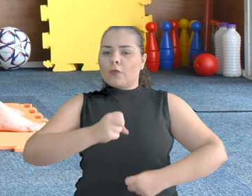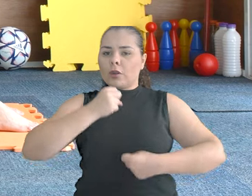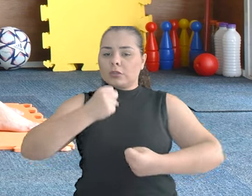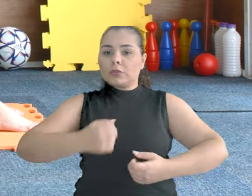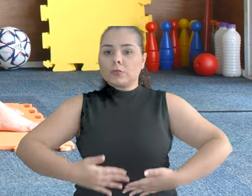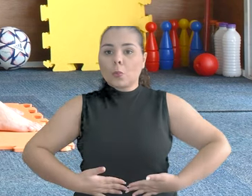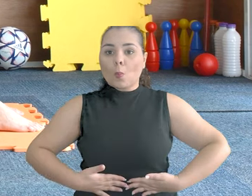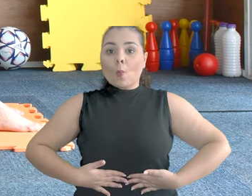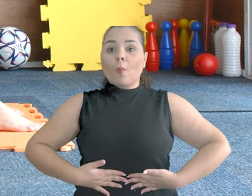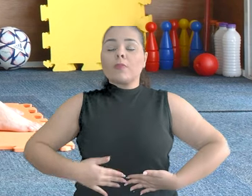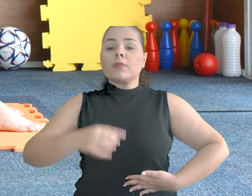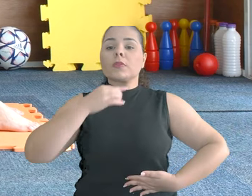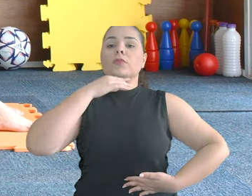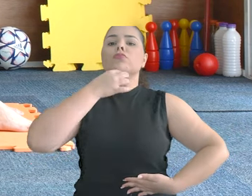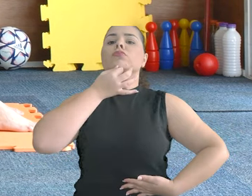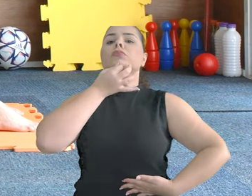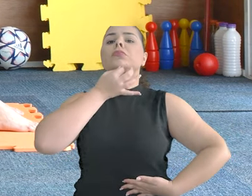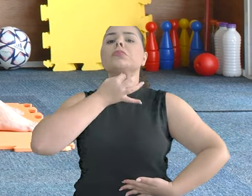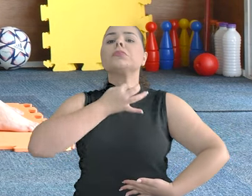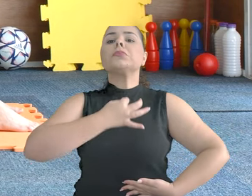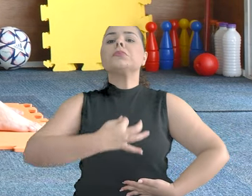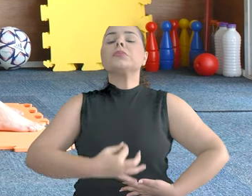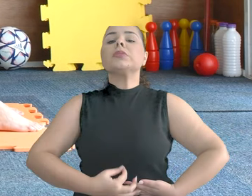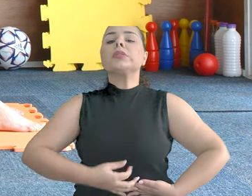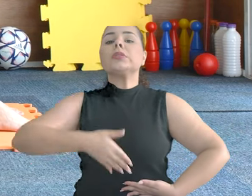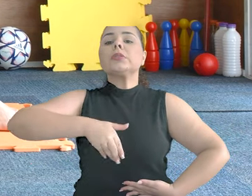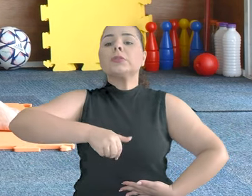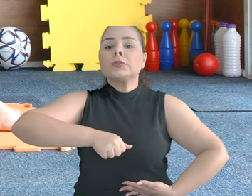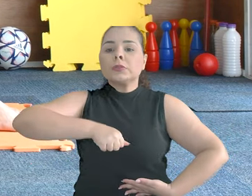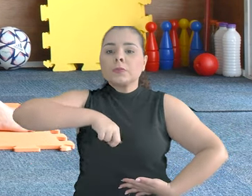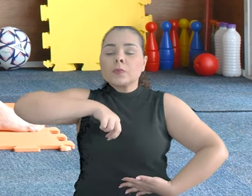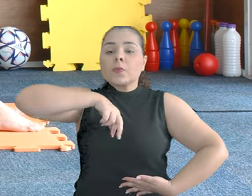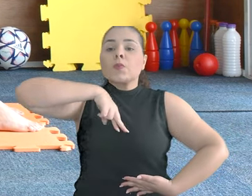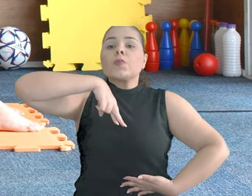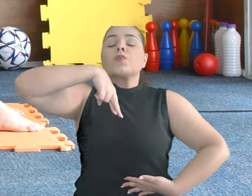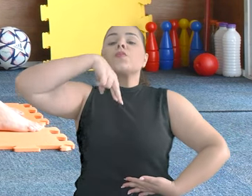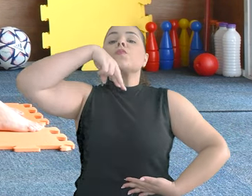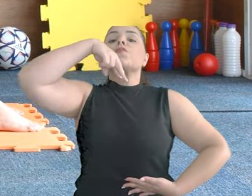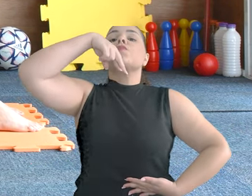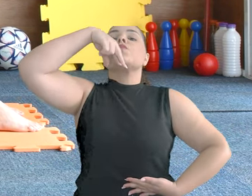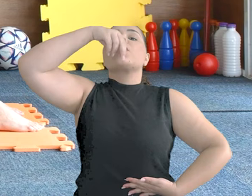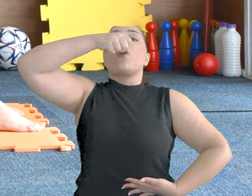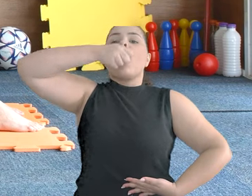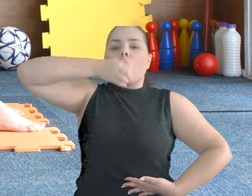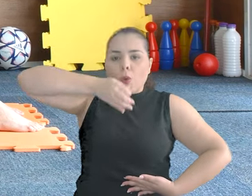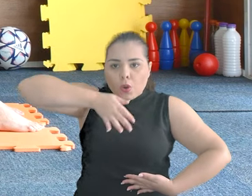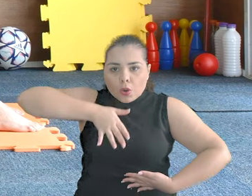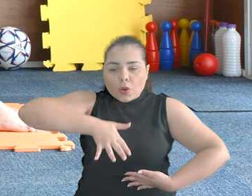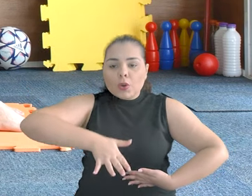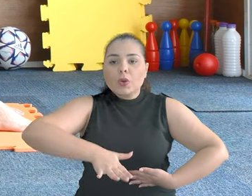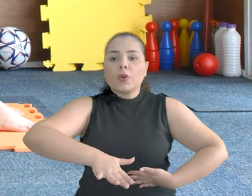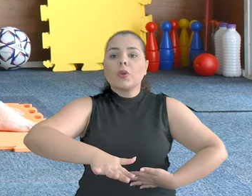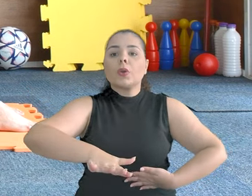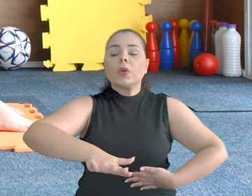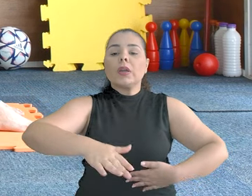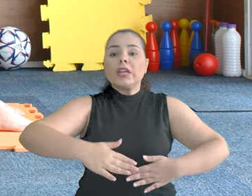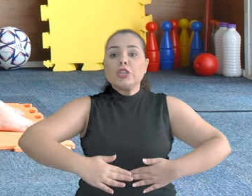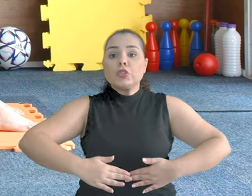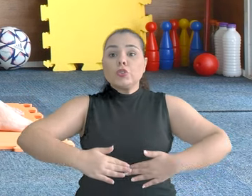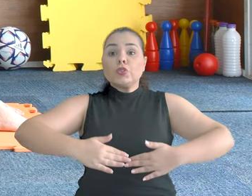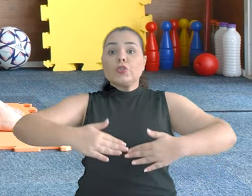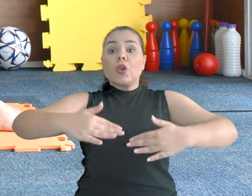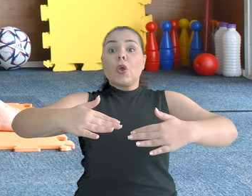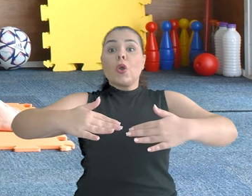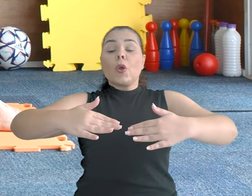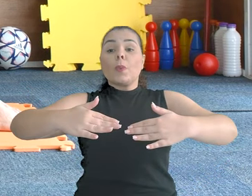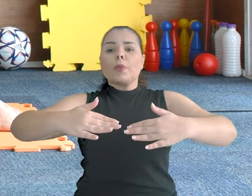Puxa esse textinho alinhado e inspira só atuais sobre o